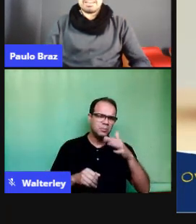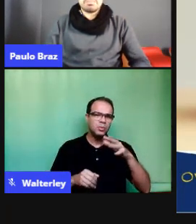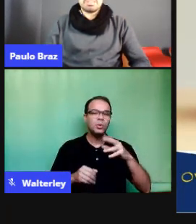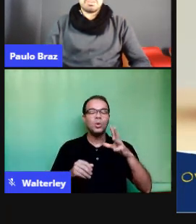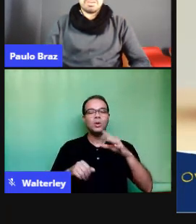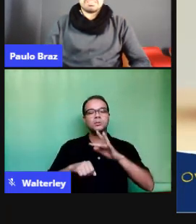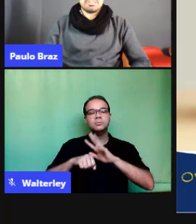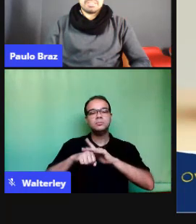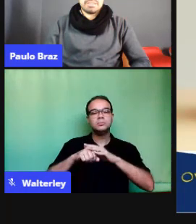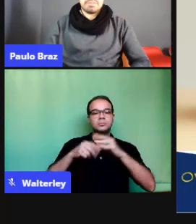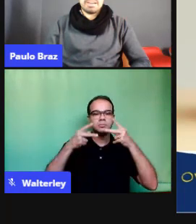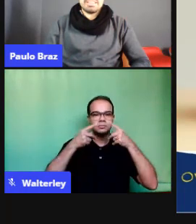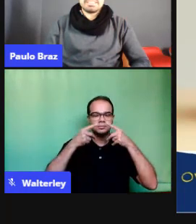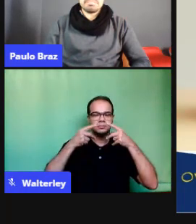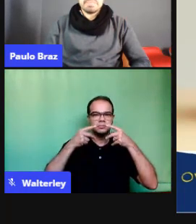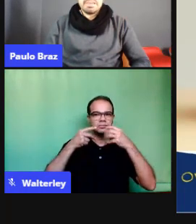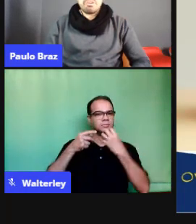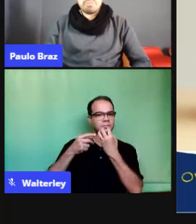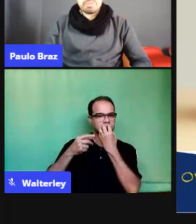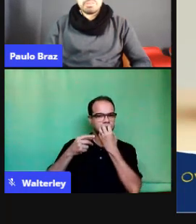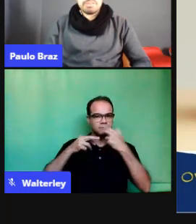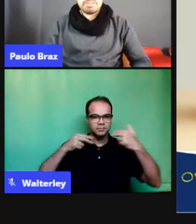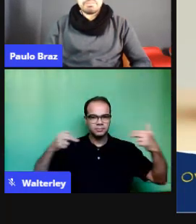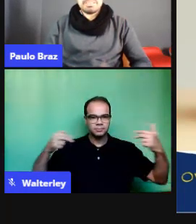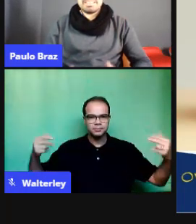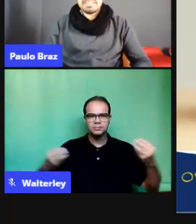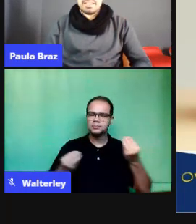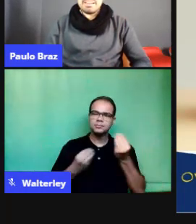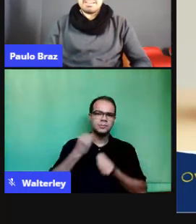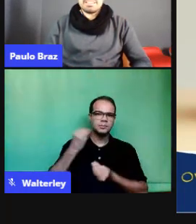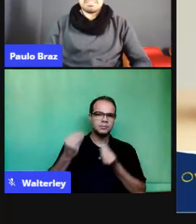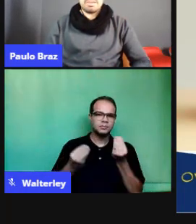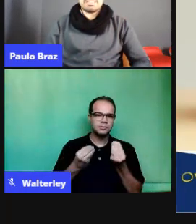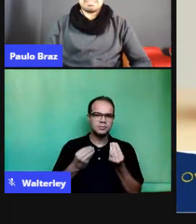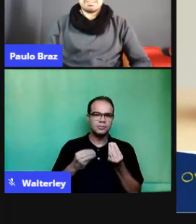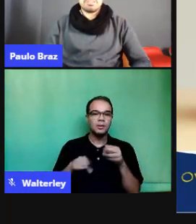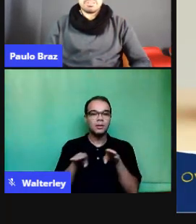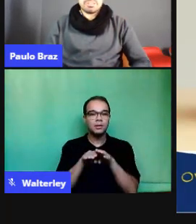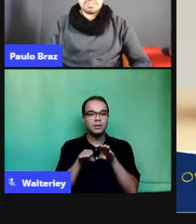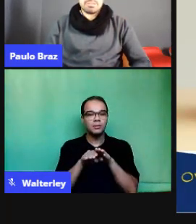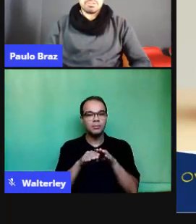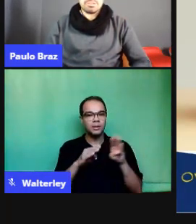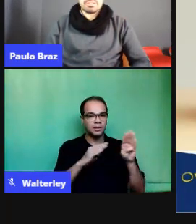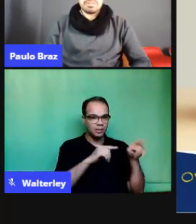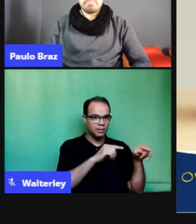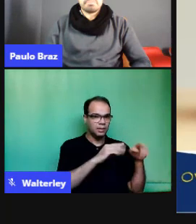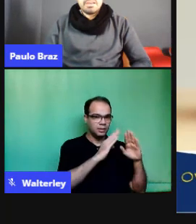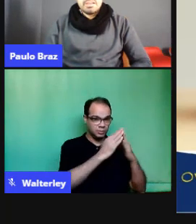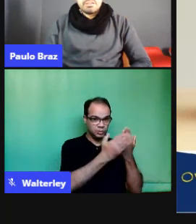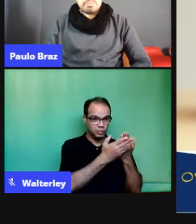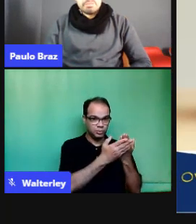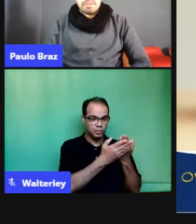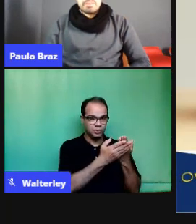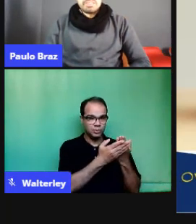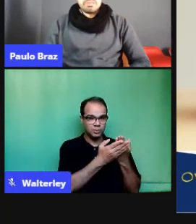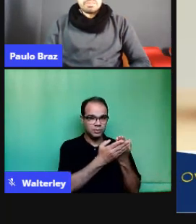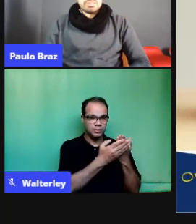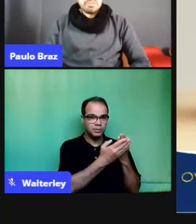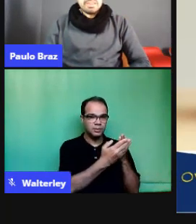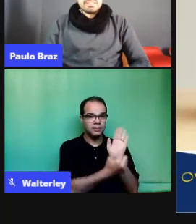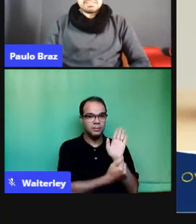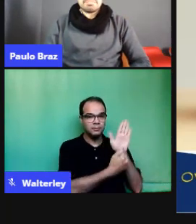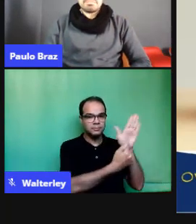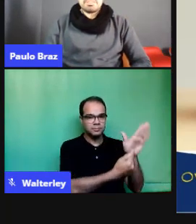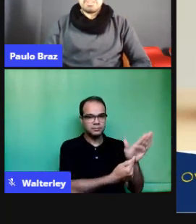nós encaramos a doença nos animais e como nós podemos apresentar essas doenças aos nossos alunos, né? Então, primeiramente, sobre